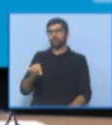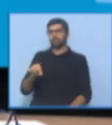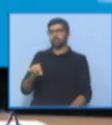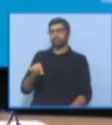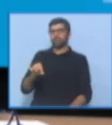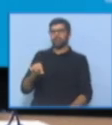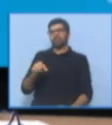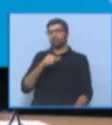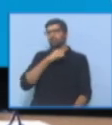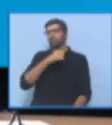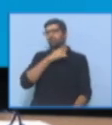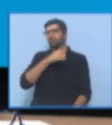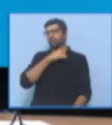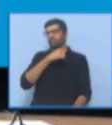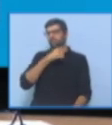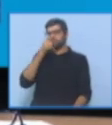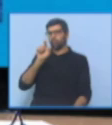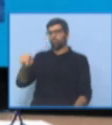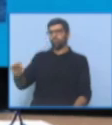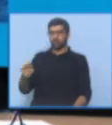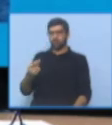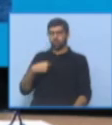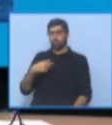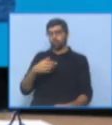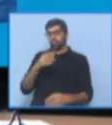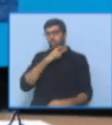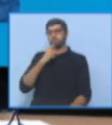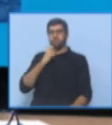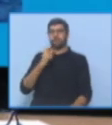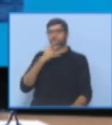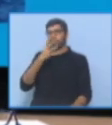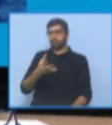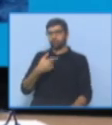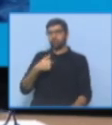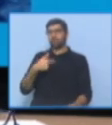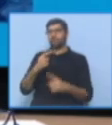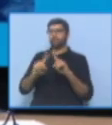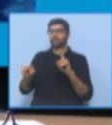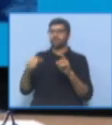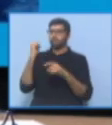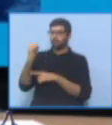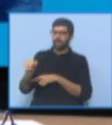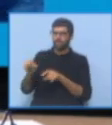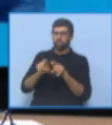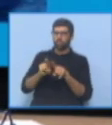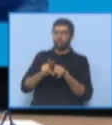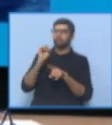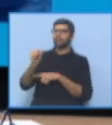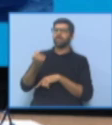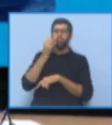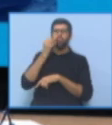a uma indiferença do outro, que, aliás, o Santo Padre tem falado como uma indiferença que mata. E mata como? Mata na medida em